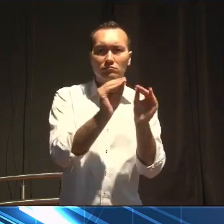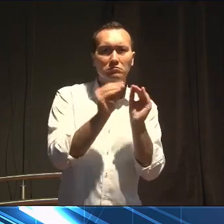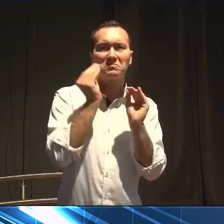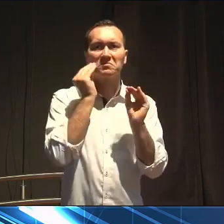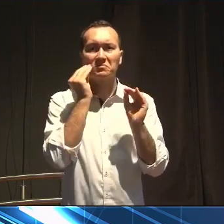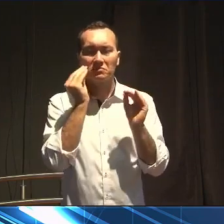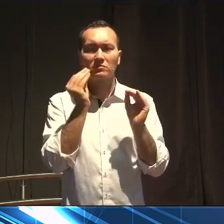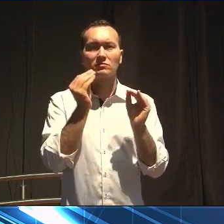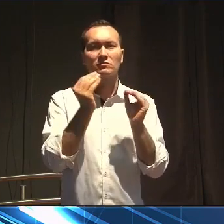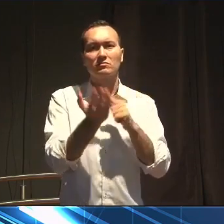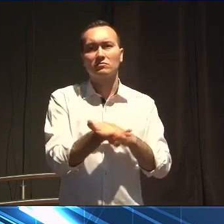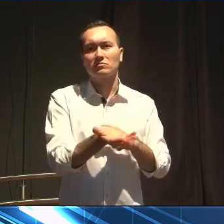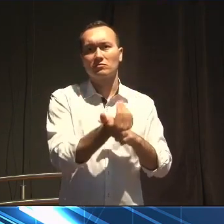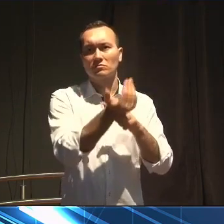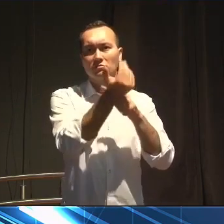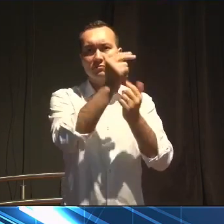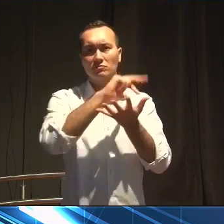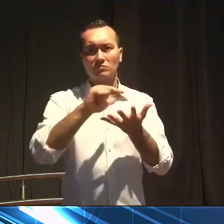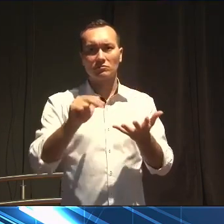de tecnologias.